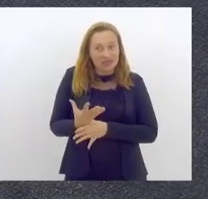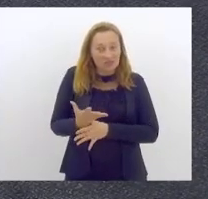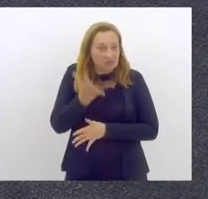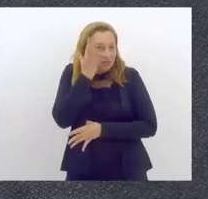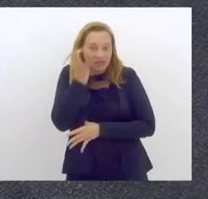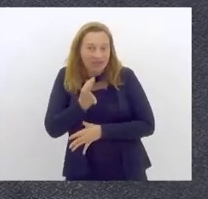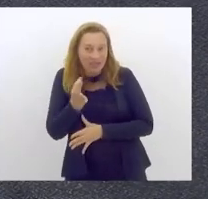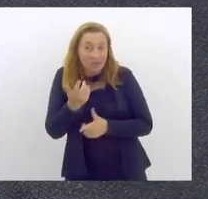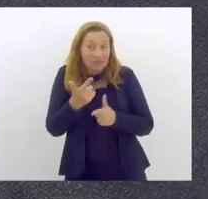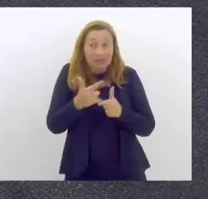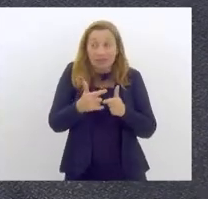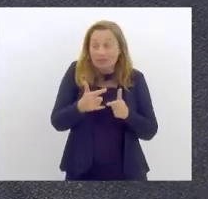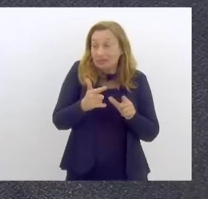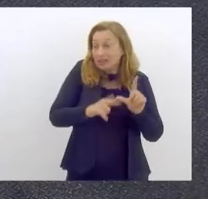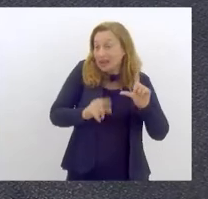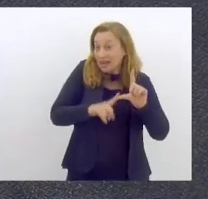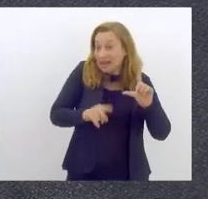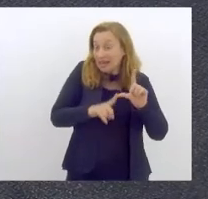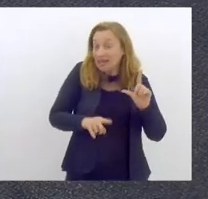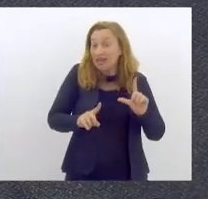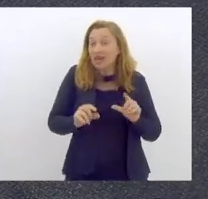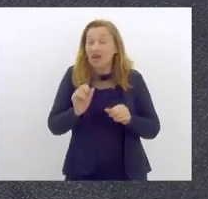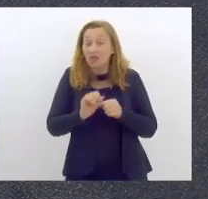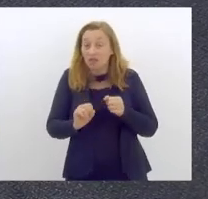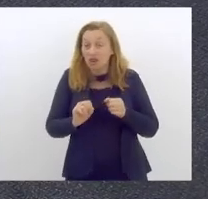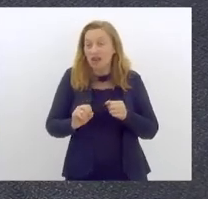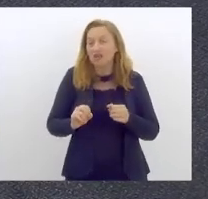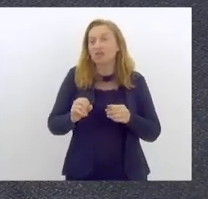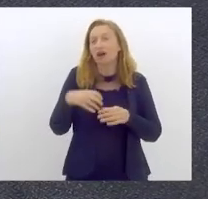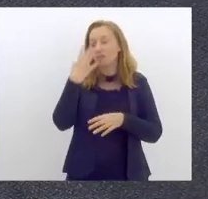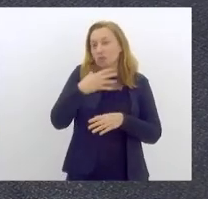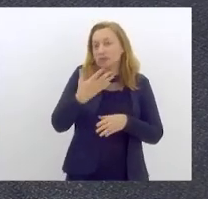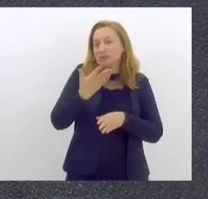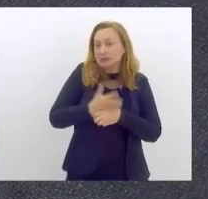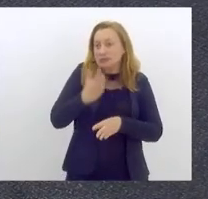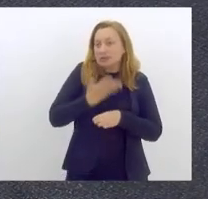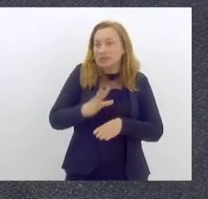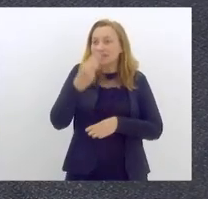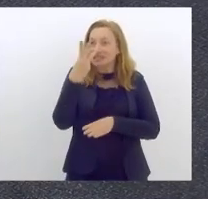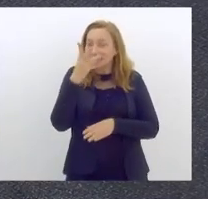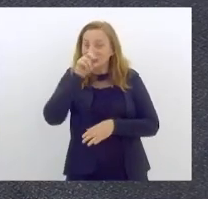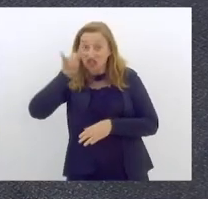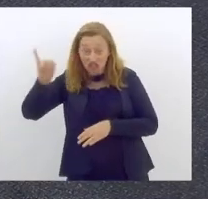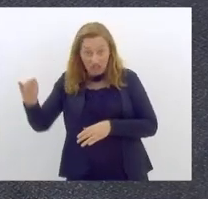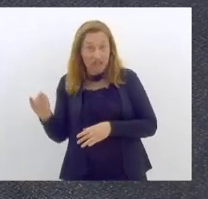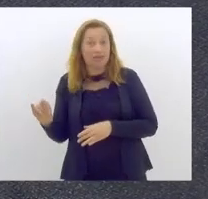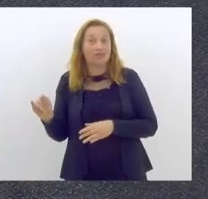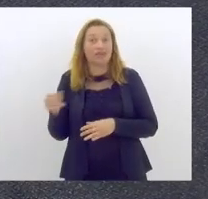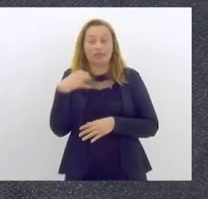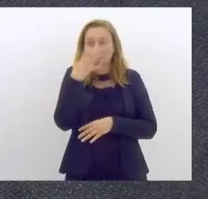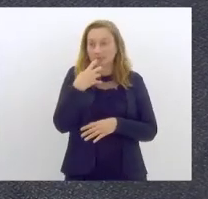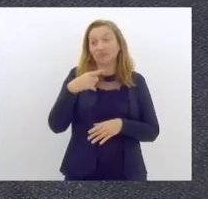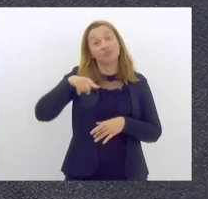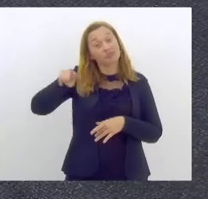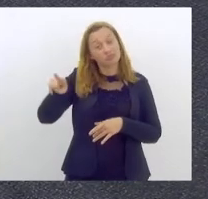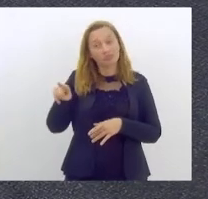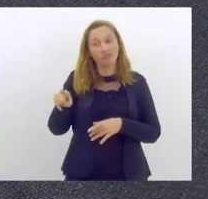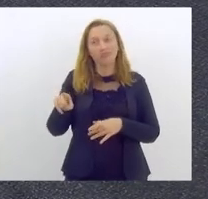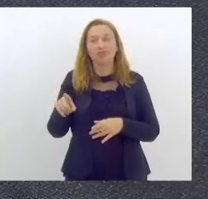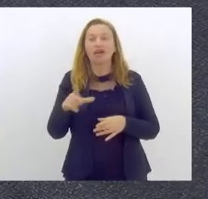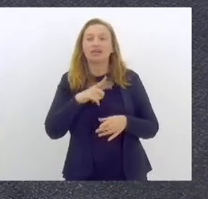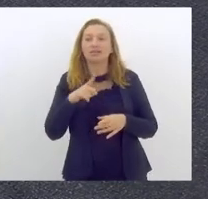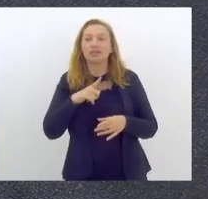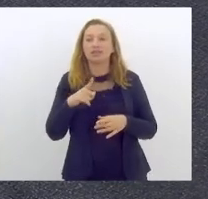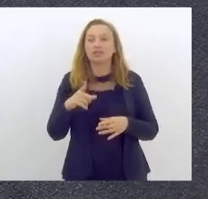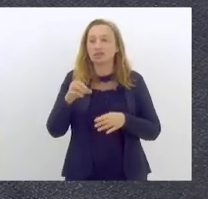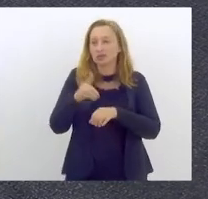toda eu faço a música Só depois de muitos ensaios hoje são três dias dessa música lá na frente nós temos as